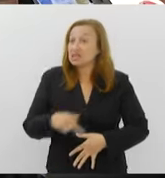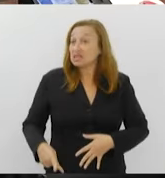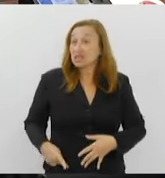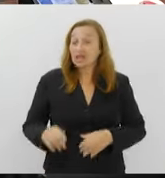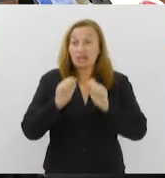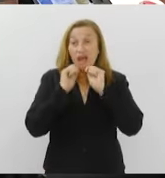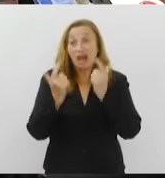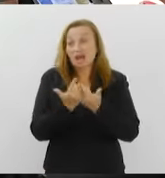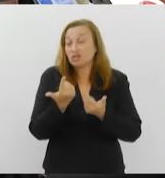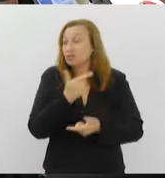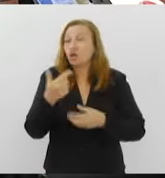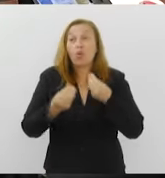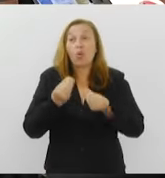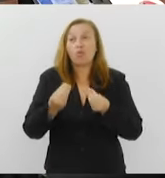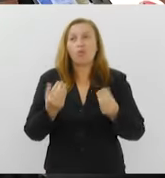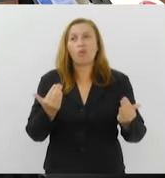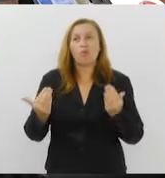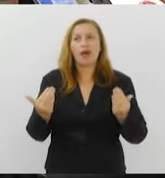Deputado Márcio. Deputado